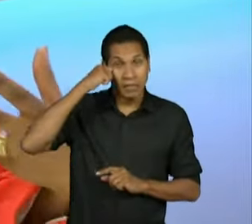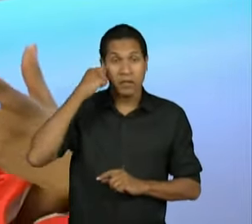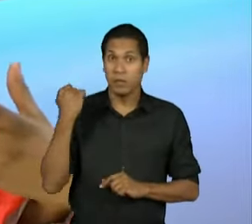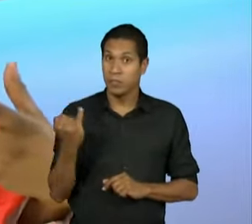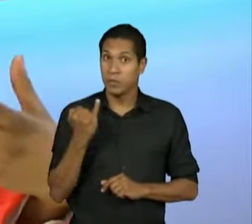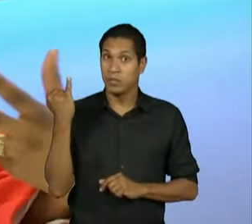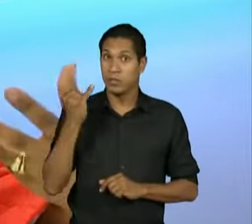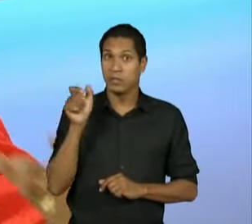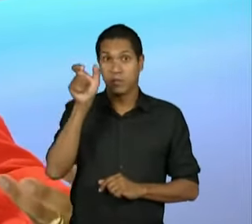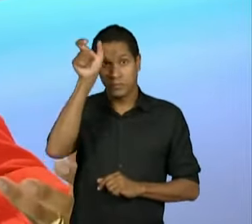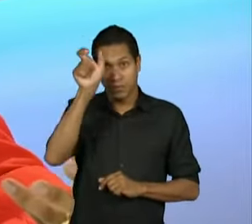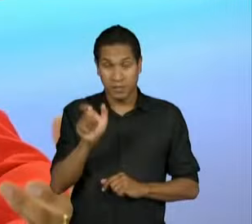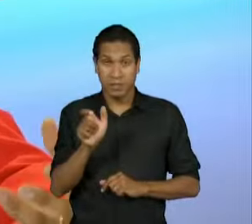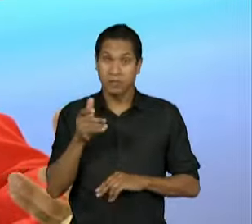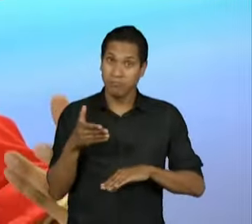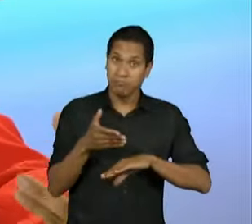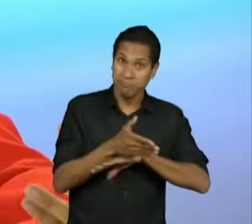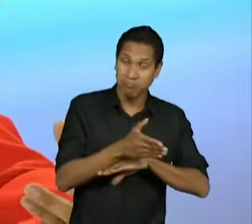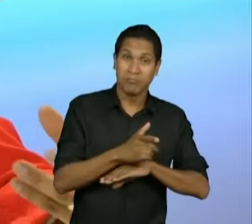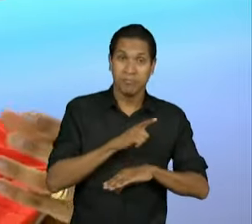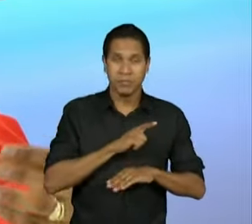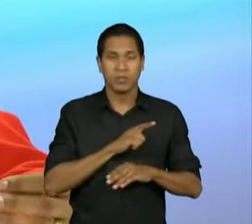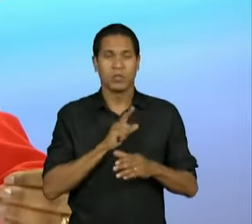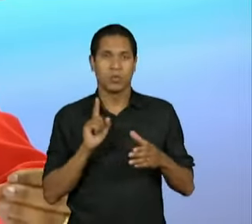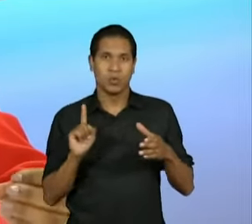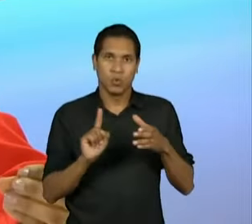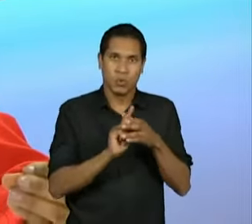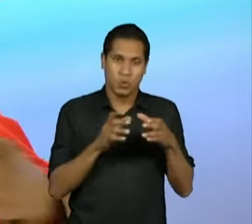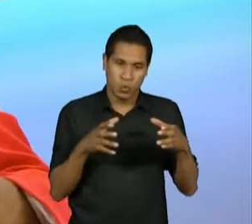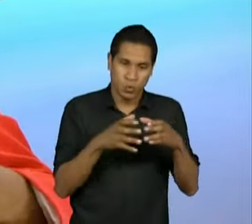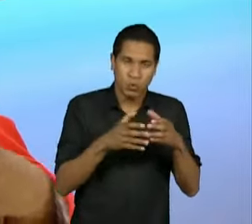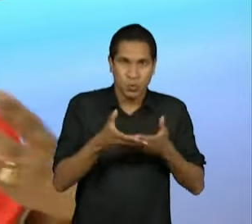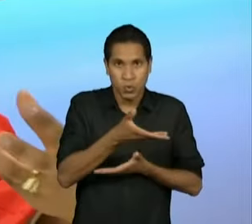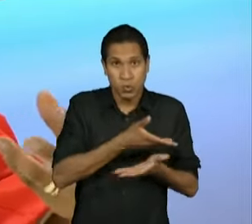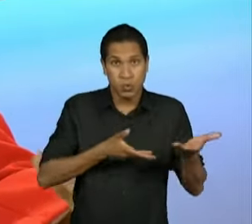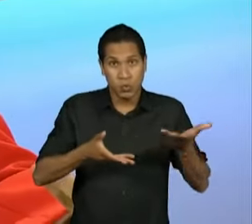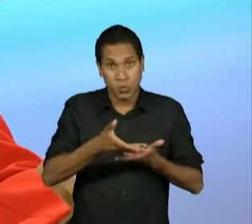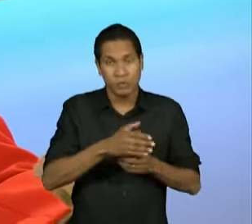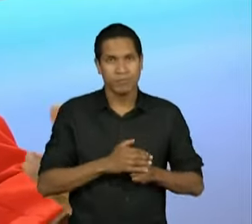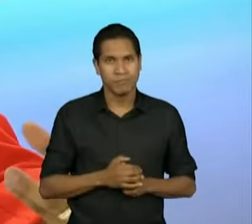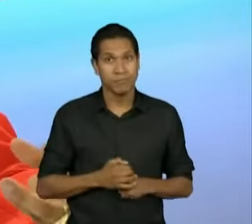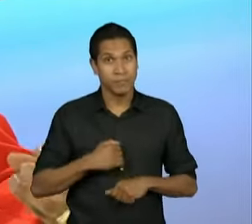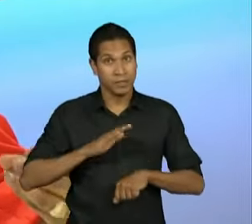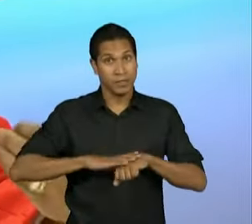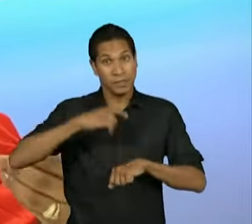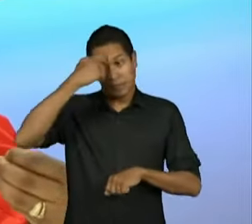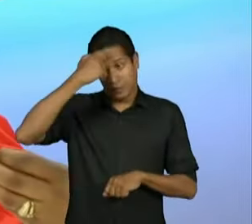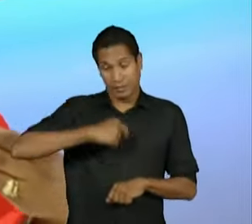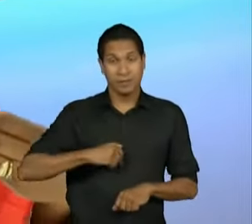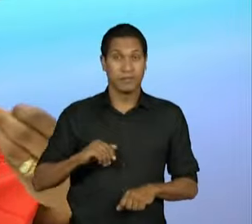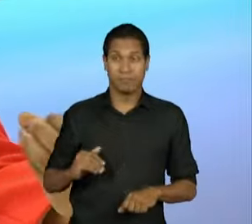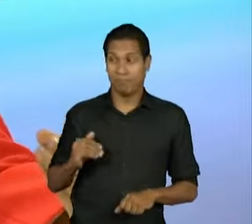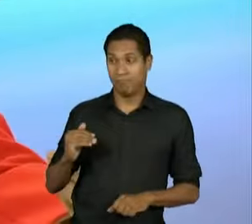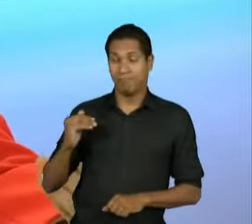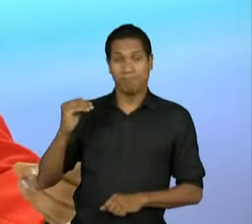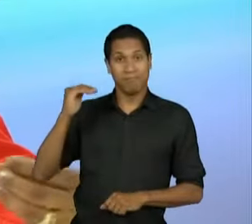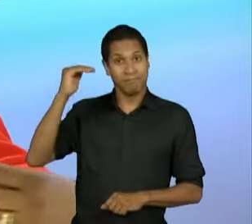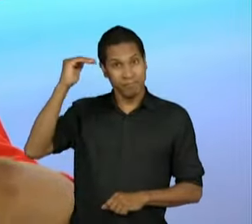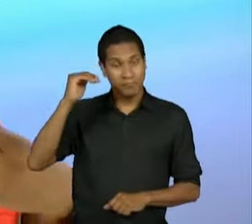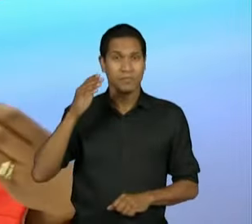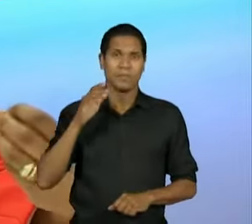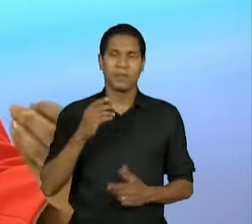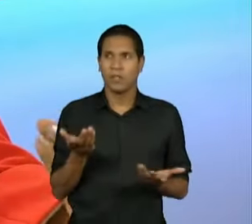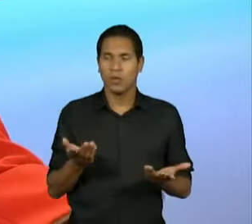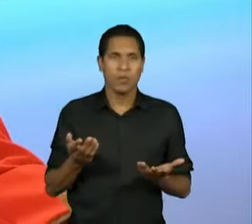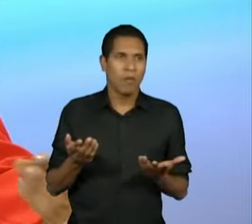importância, né, nessa atuação como sujeito coletivo, desde que eu me entendo por gente, nunca se falou tanto,